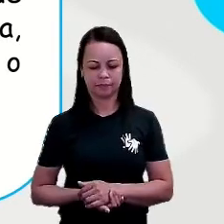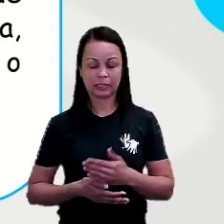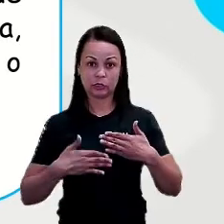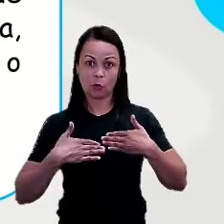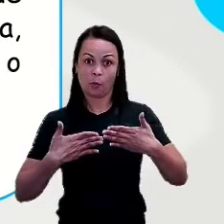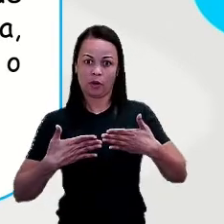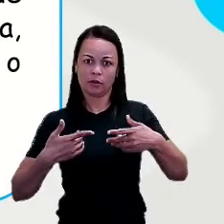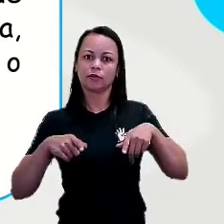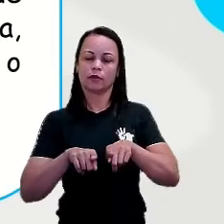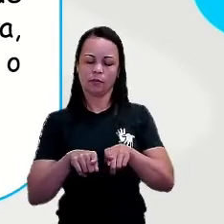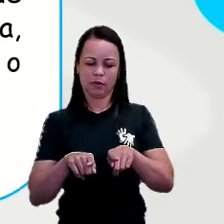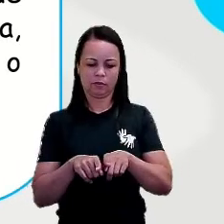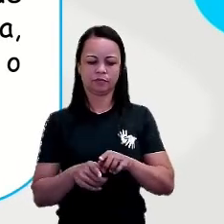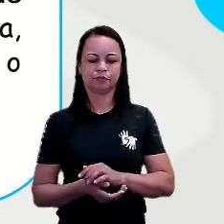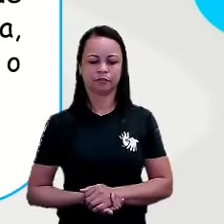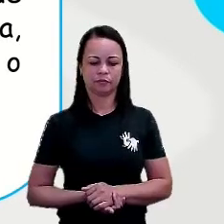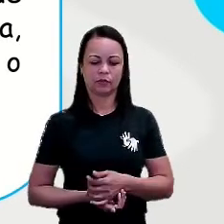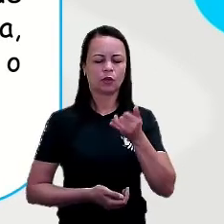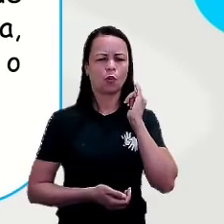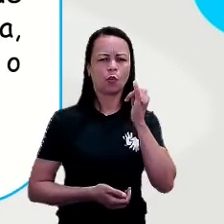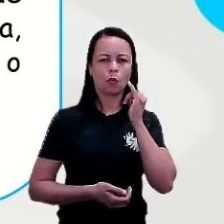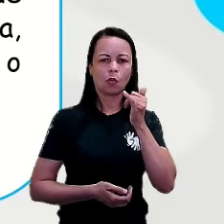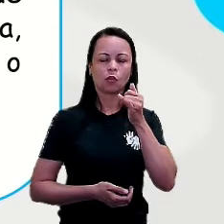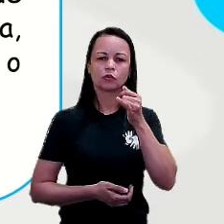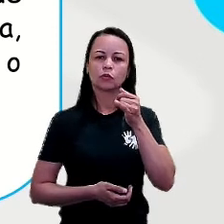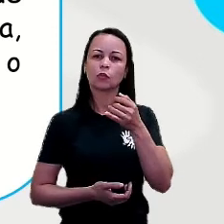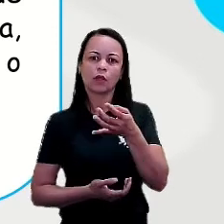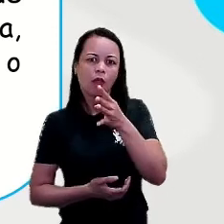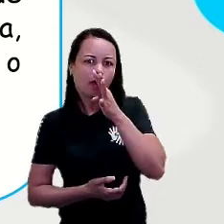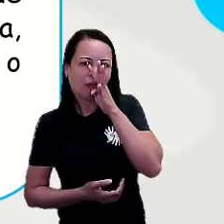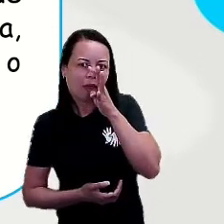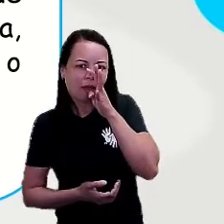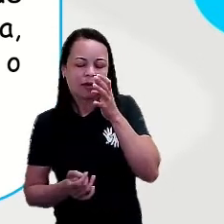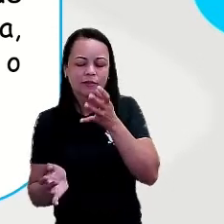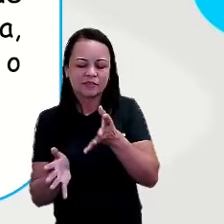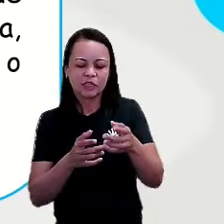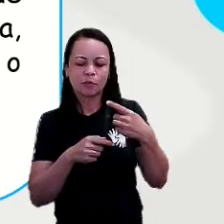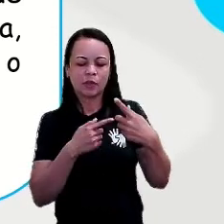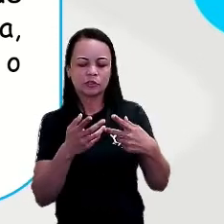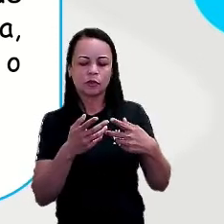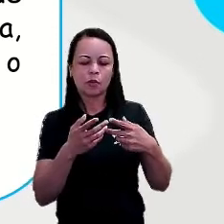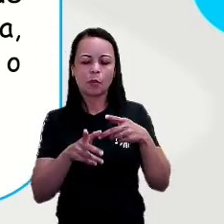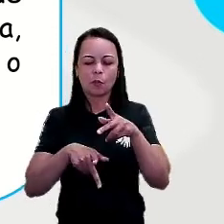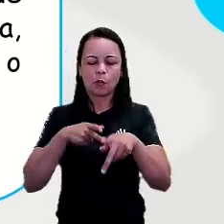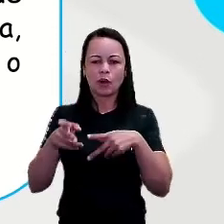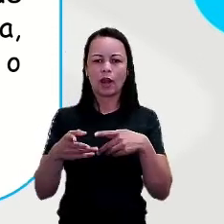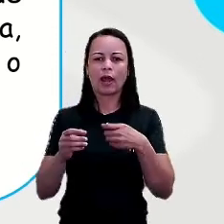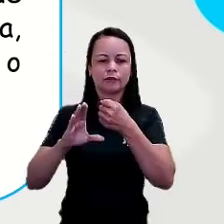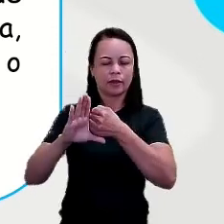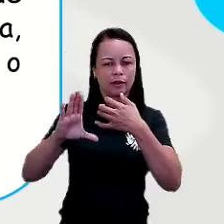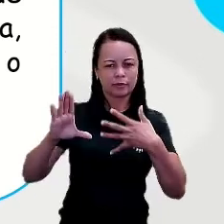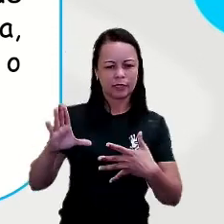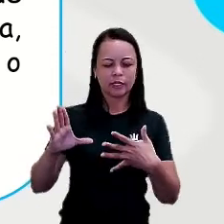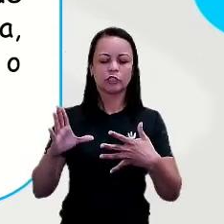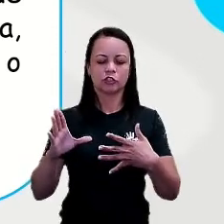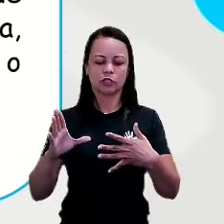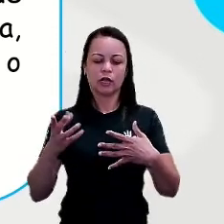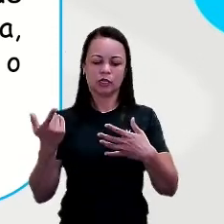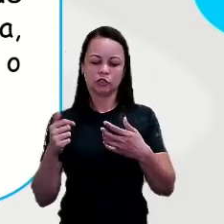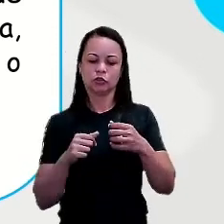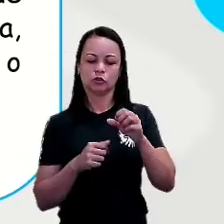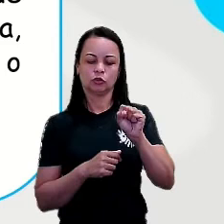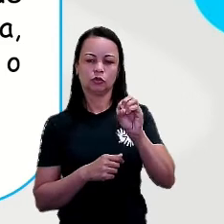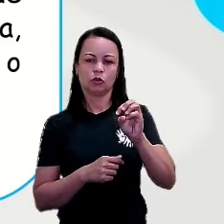O conto de encantamento, que é o conto popular caracterizado pelo elemento sobrenatural ou fantástico, em que